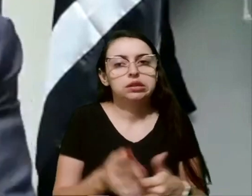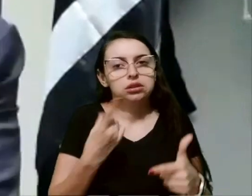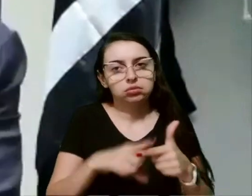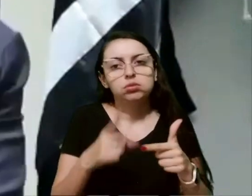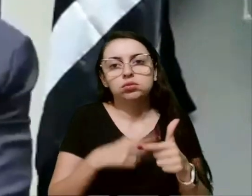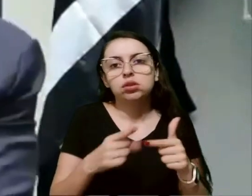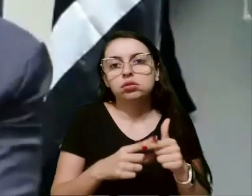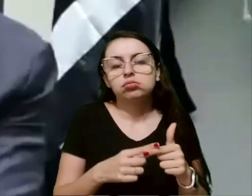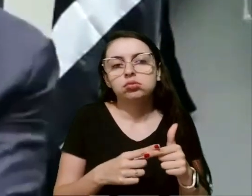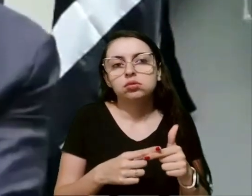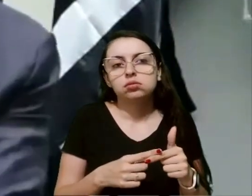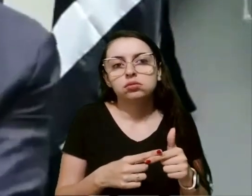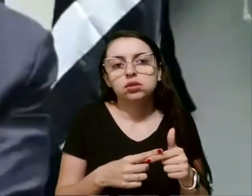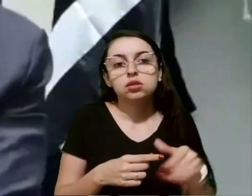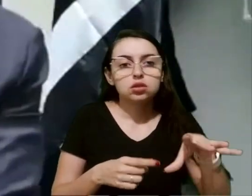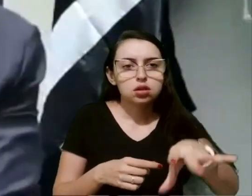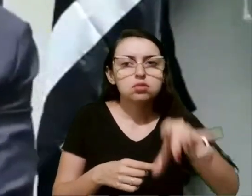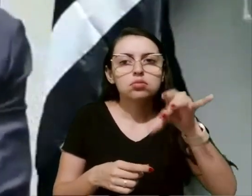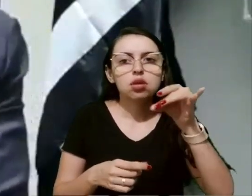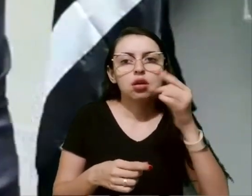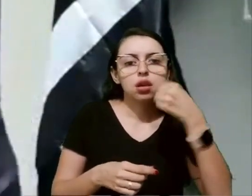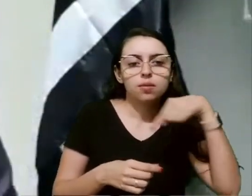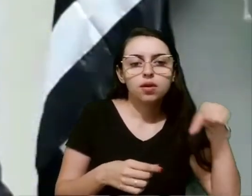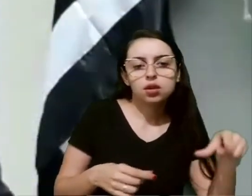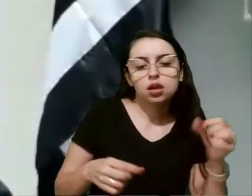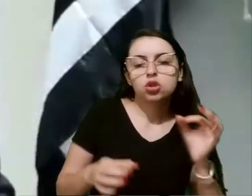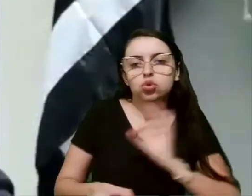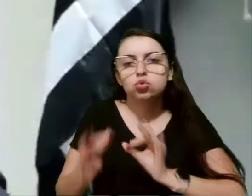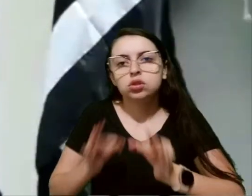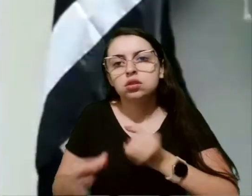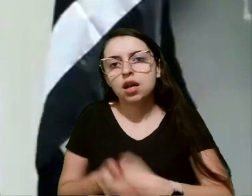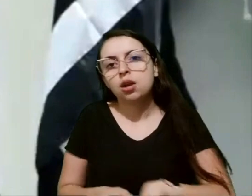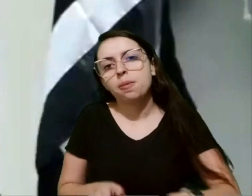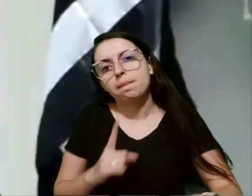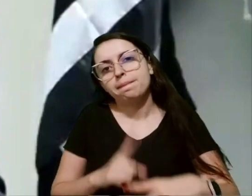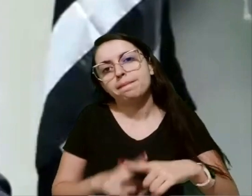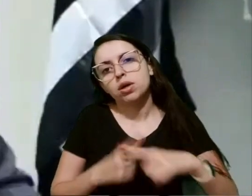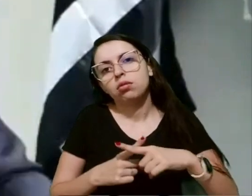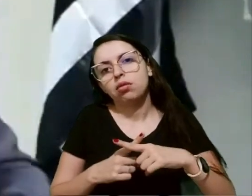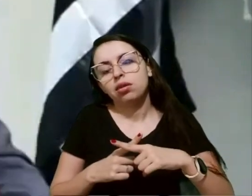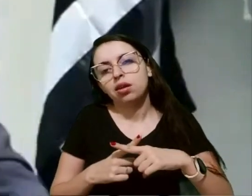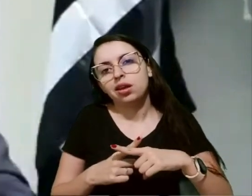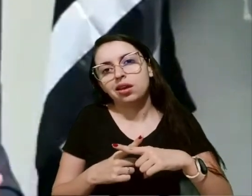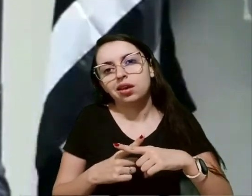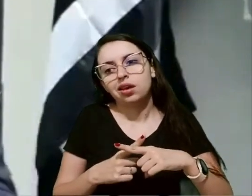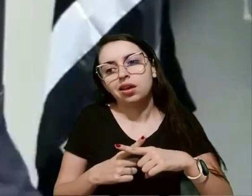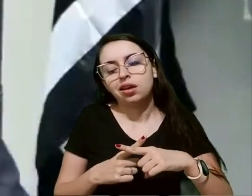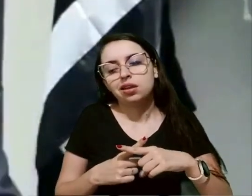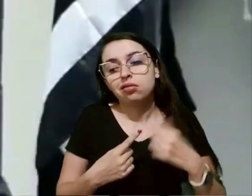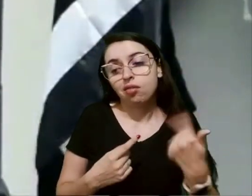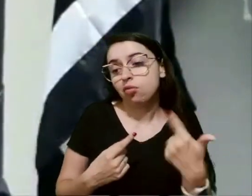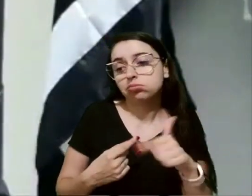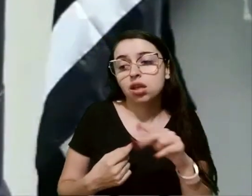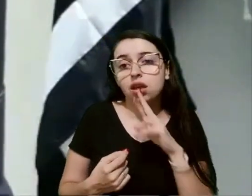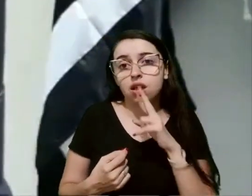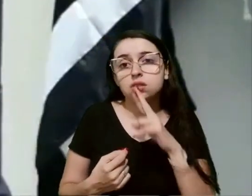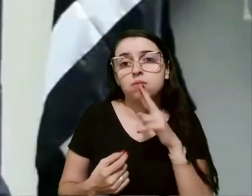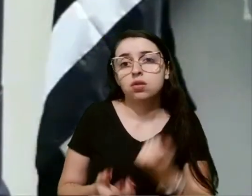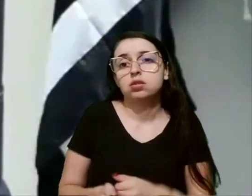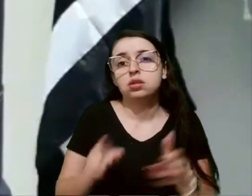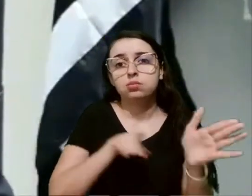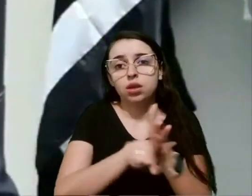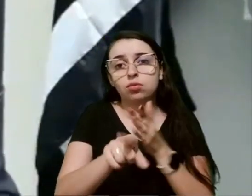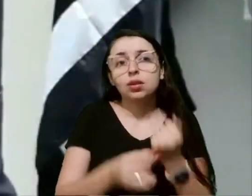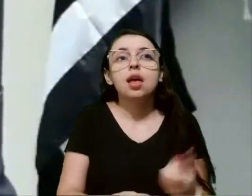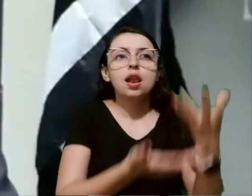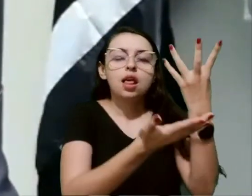esses casos eles são selecionados para ir para o judiciário exatamente por conta disso. Então o judiciário ele é a fronteira que recebe essas,